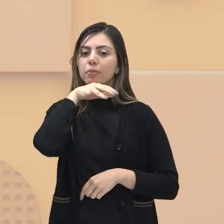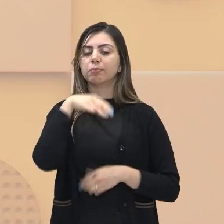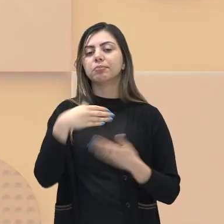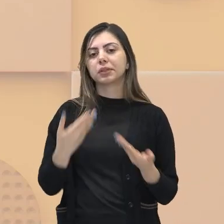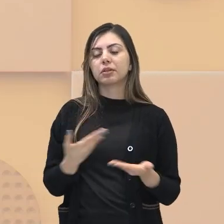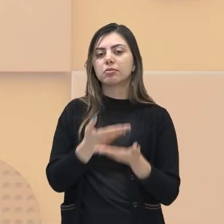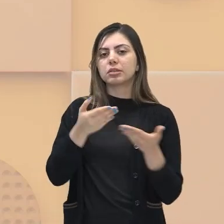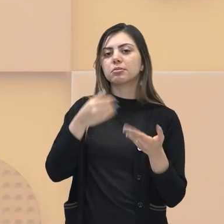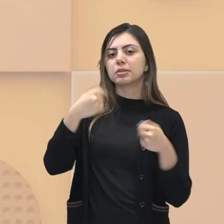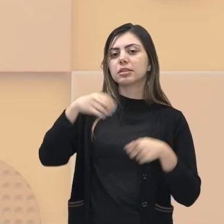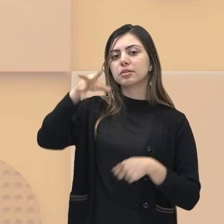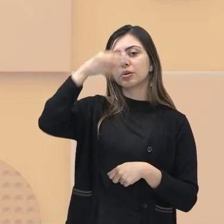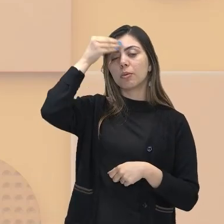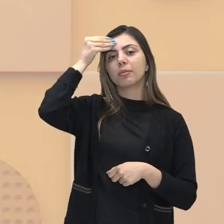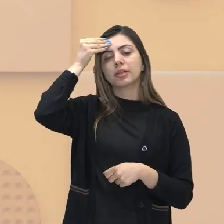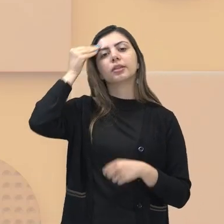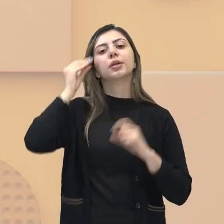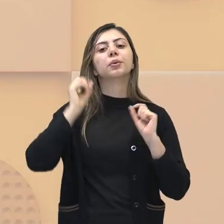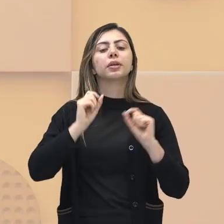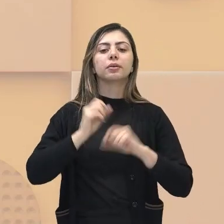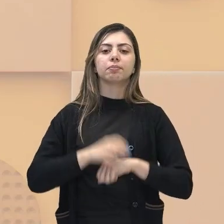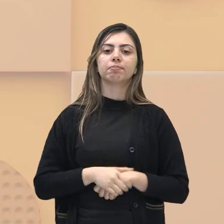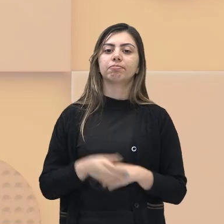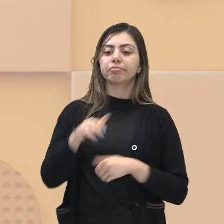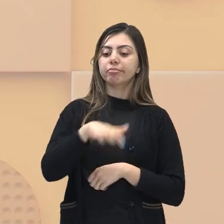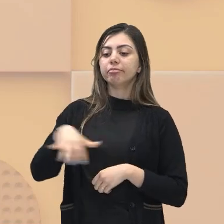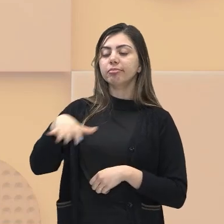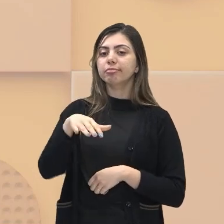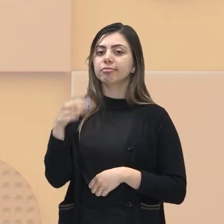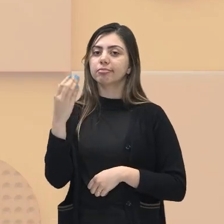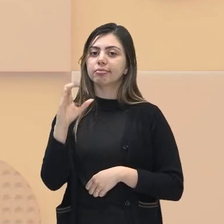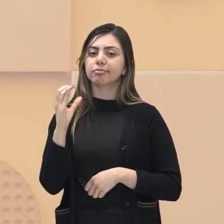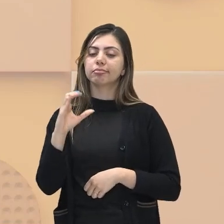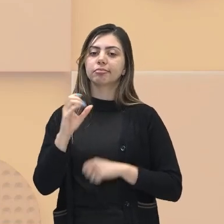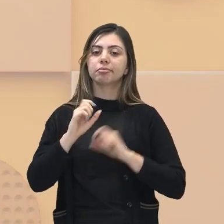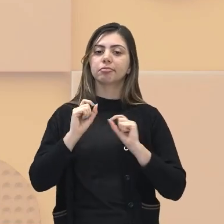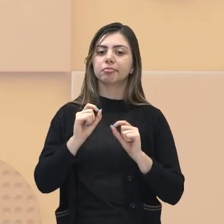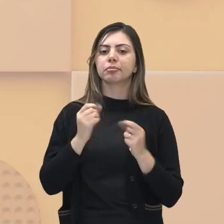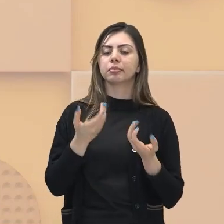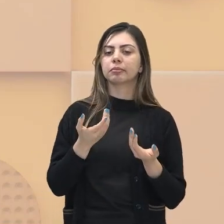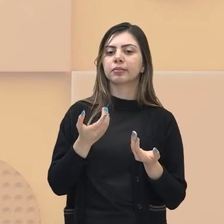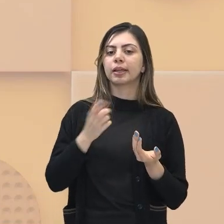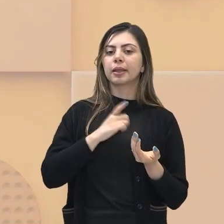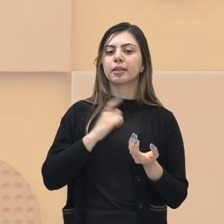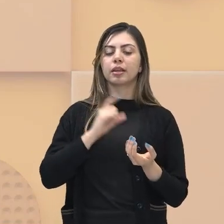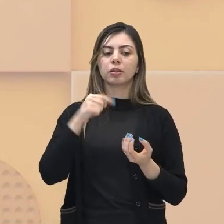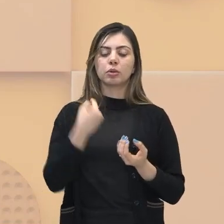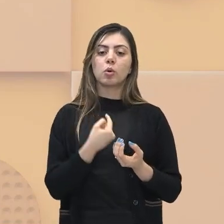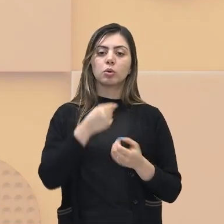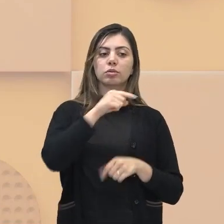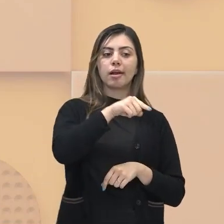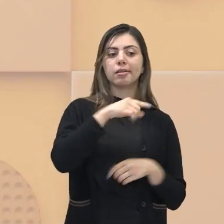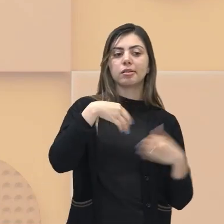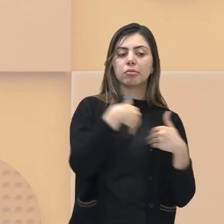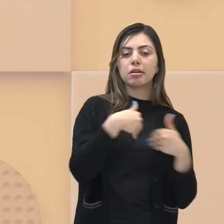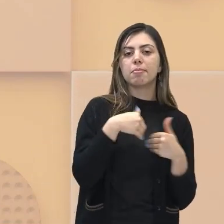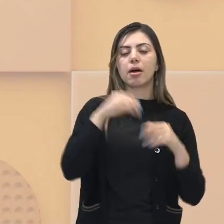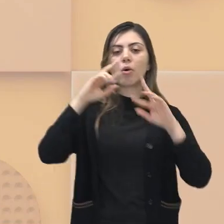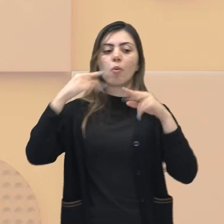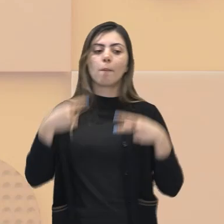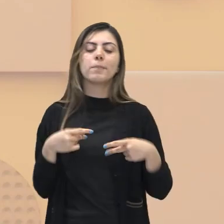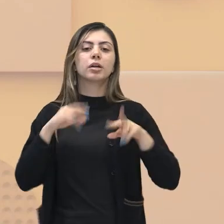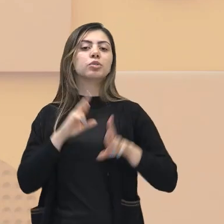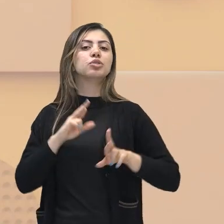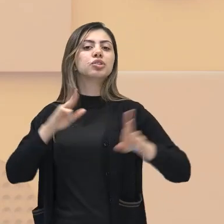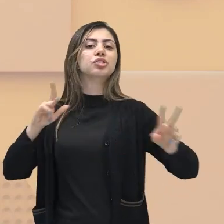ter em mente que, segundo a ciência, o que separa a gente, nós, seres humanos,